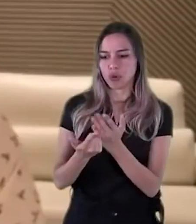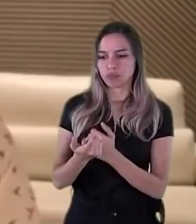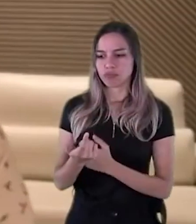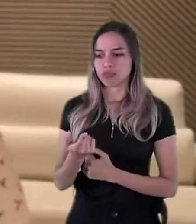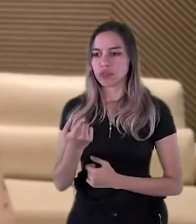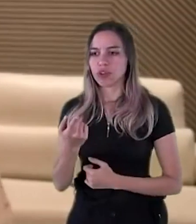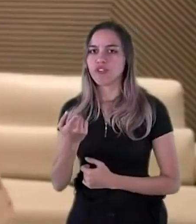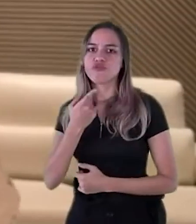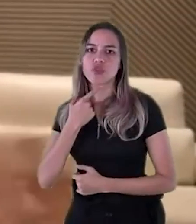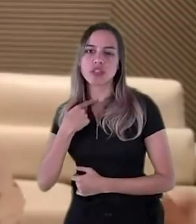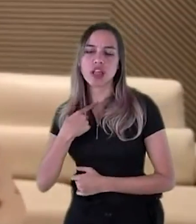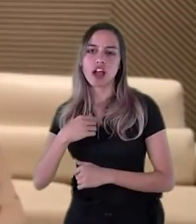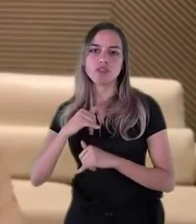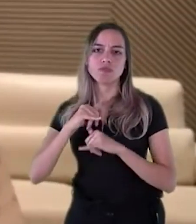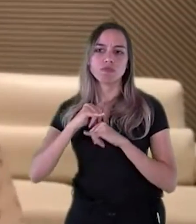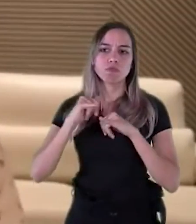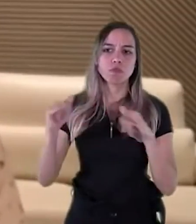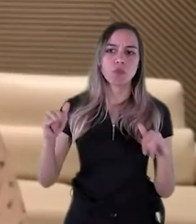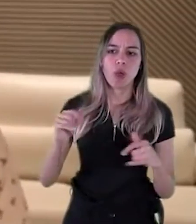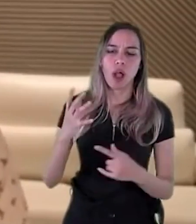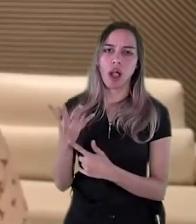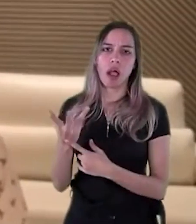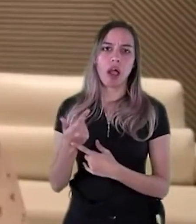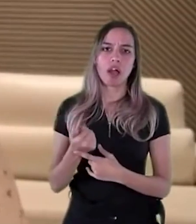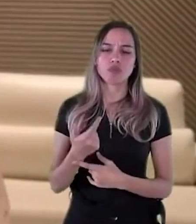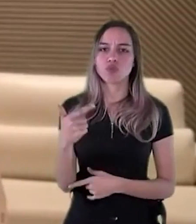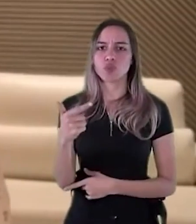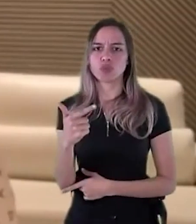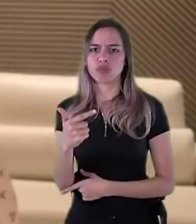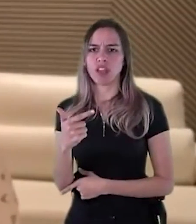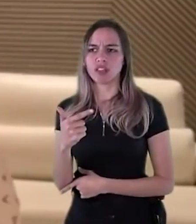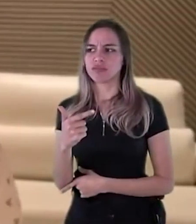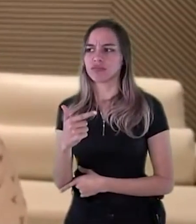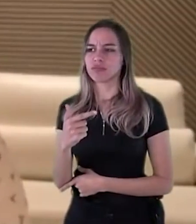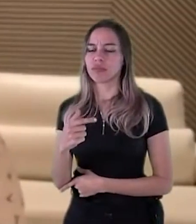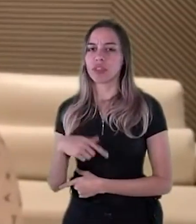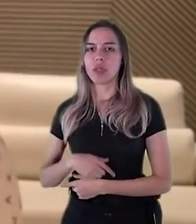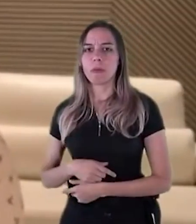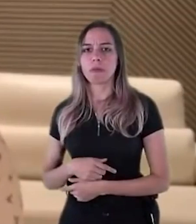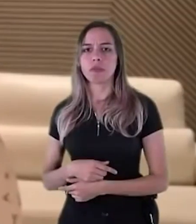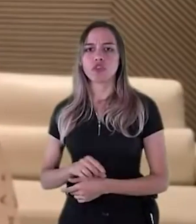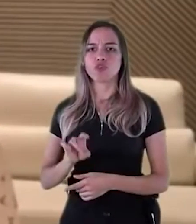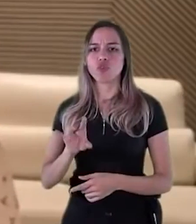literatura. Eles fazem 2 perguntinhas. Por que você escreveu o